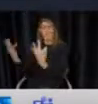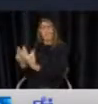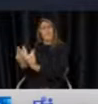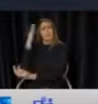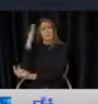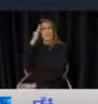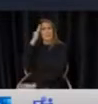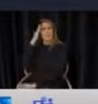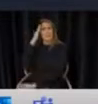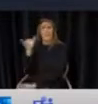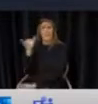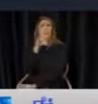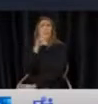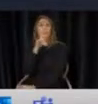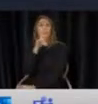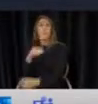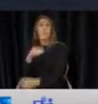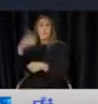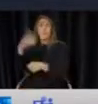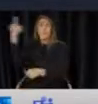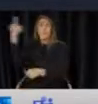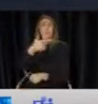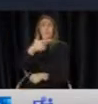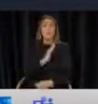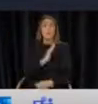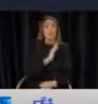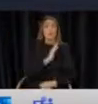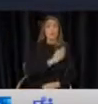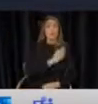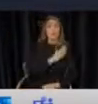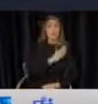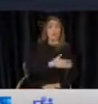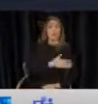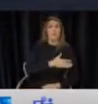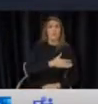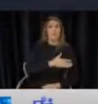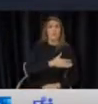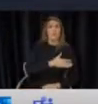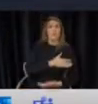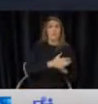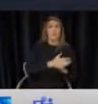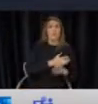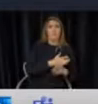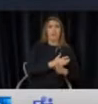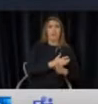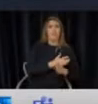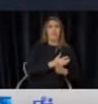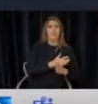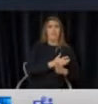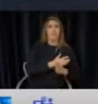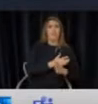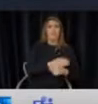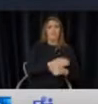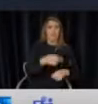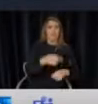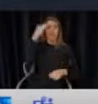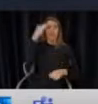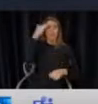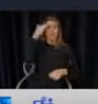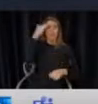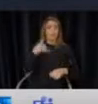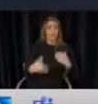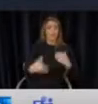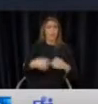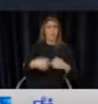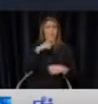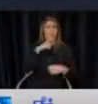paciente fica com uma cor diferente, existe a mudança na temperatura, que ele fica gelado. Na morte encefálica,